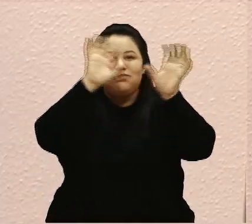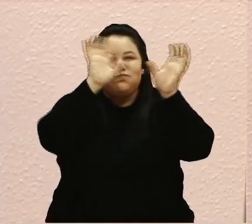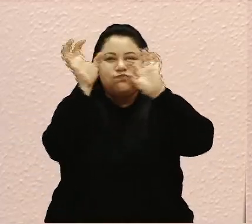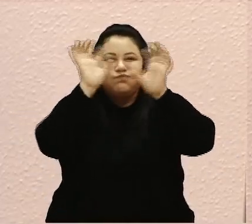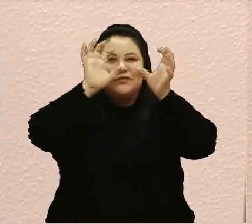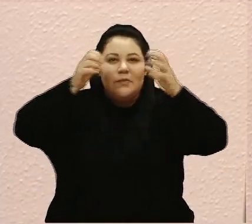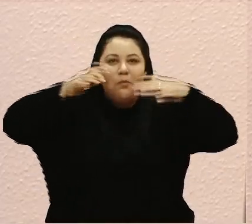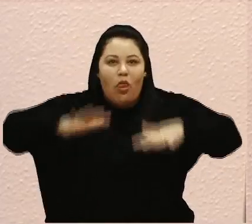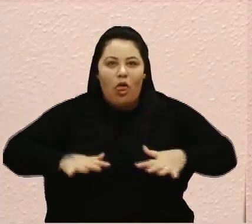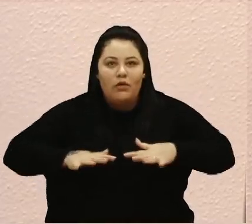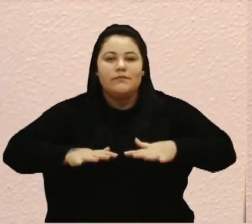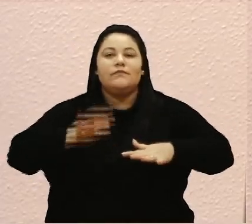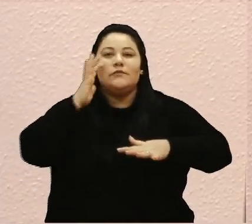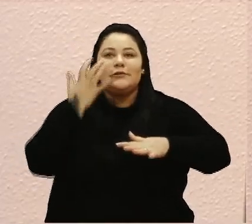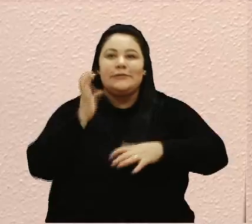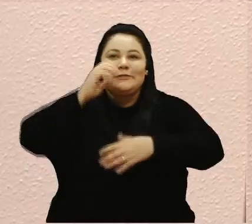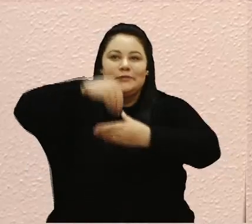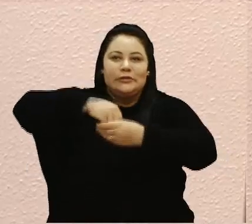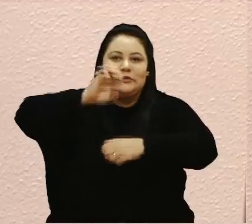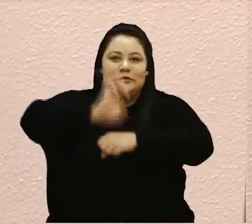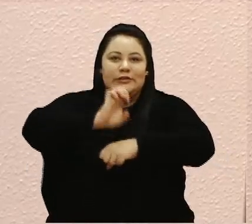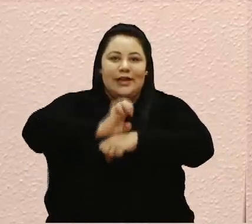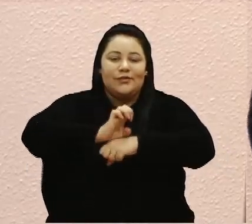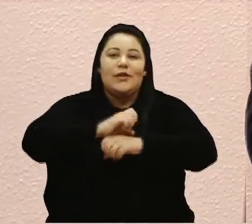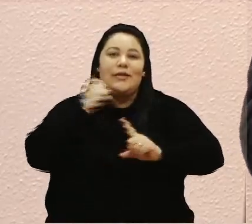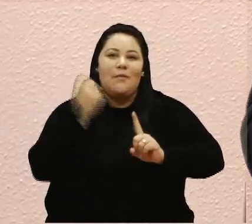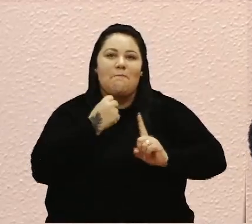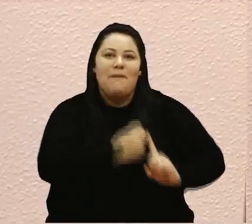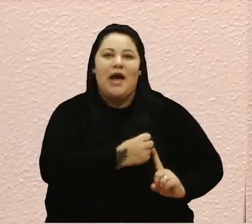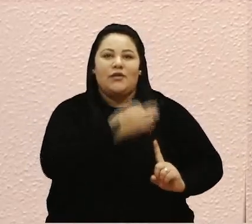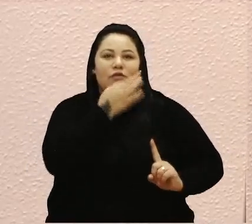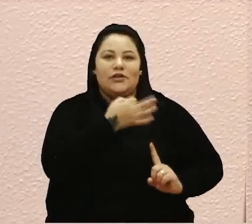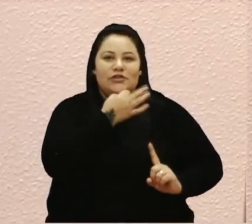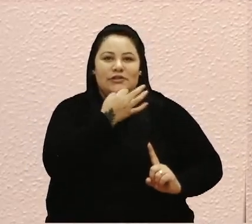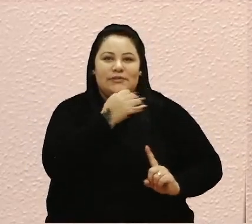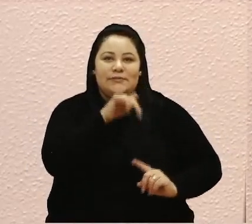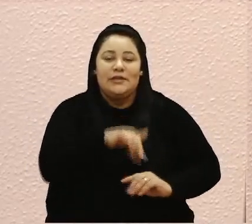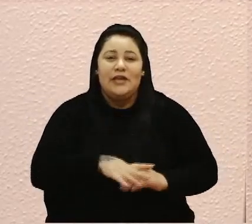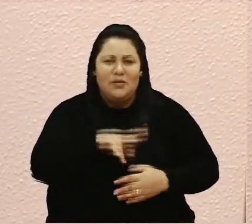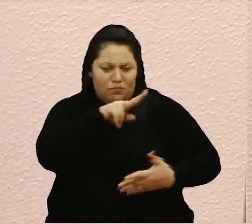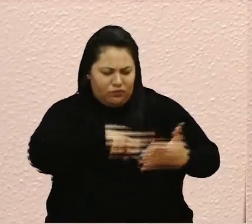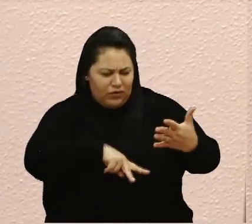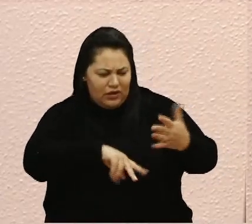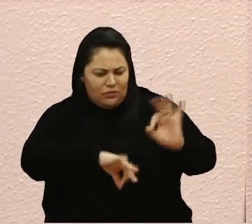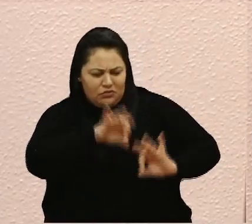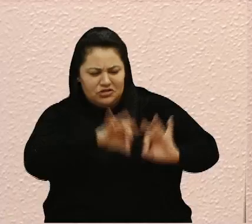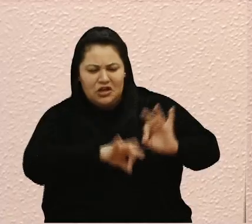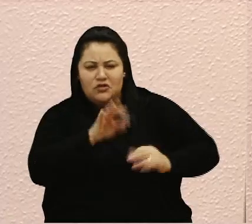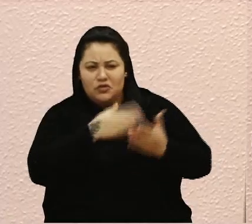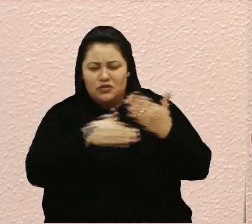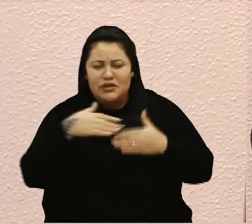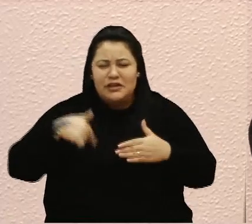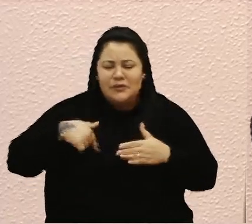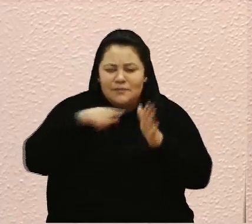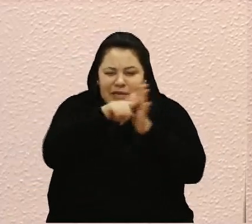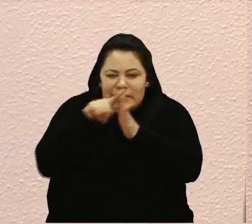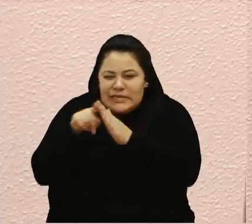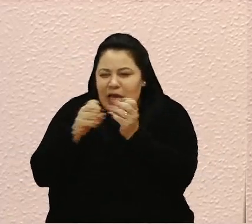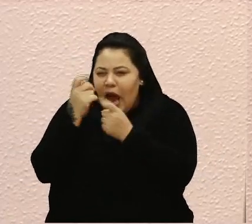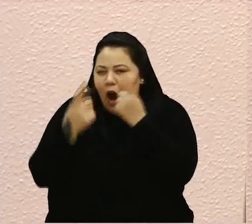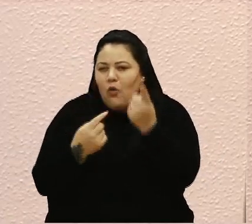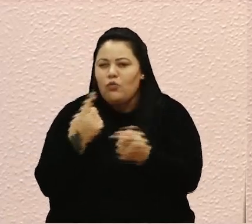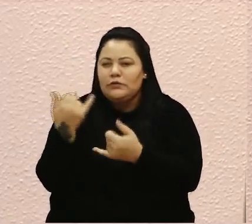nosso estado e que a nossa cidade é afetada. Eu estava lendo o projeto e fui atrás de algumas informações